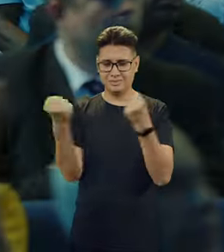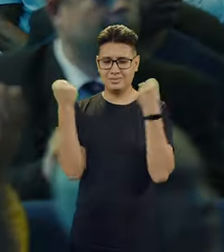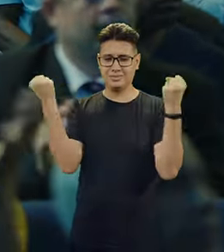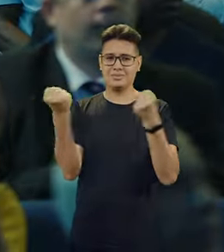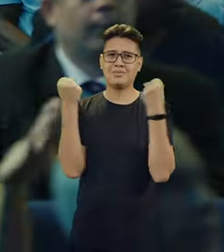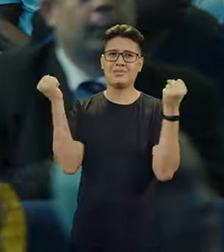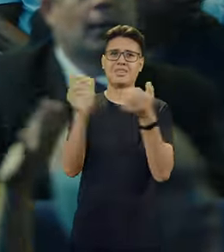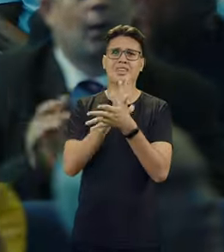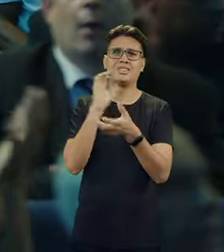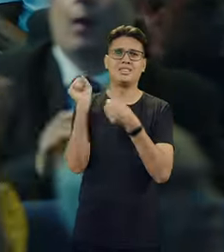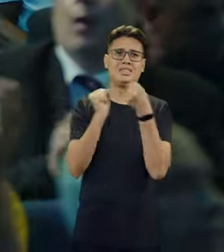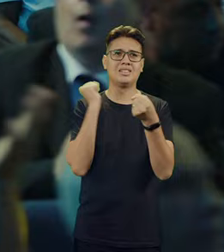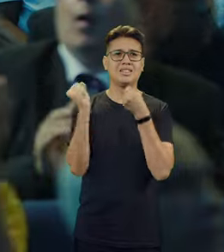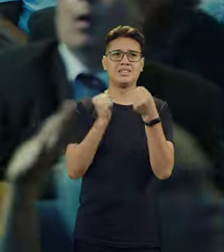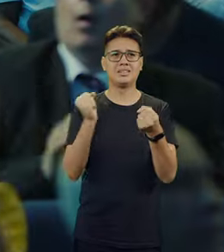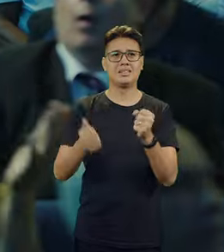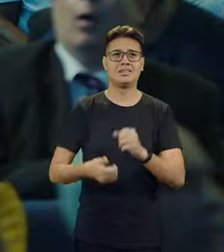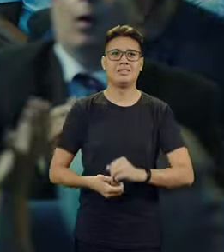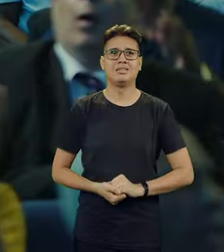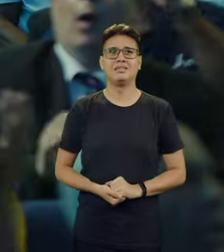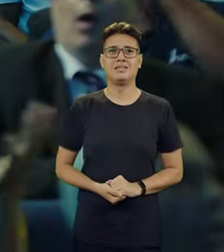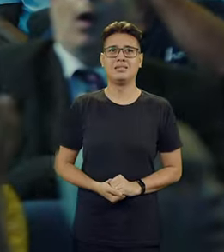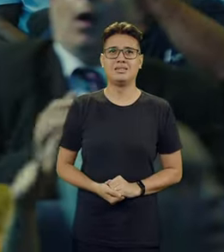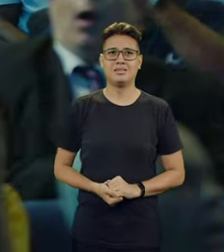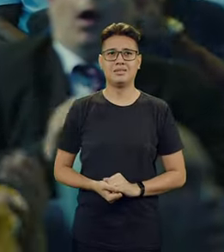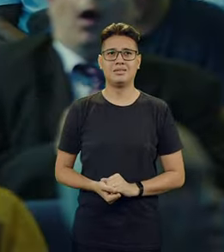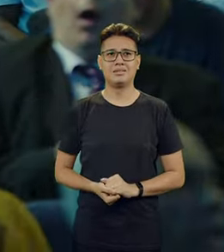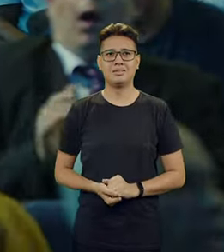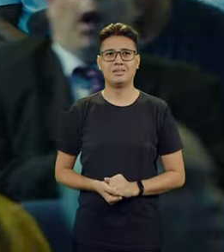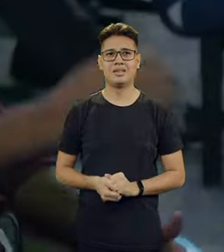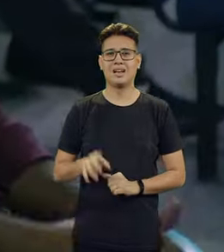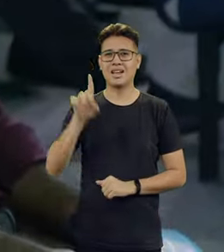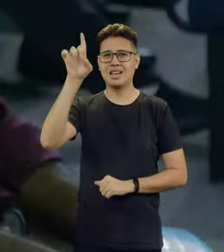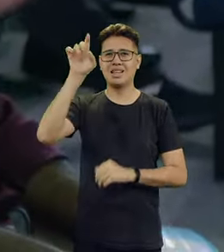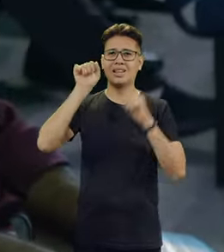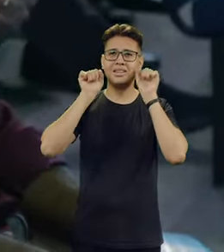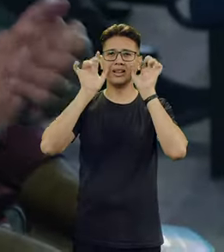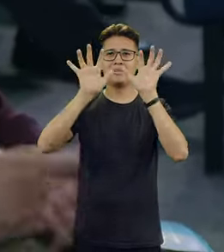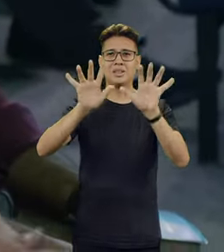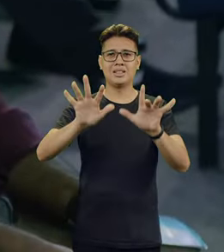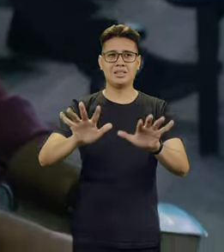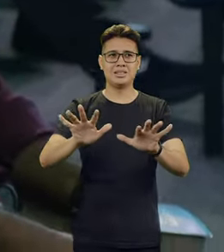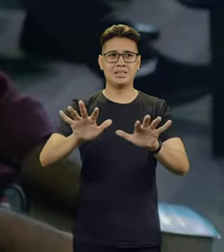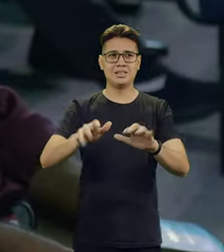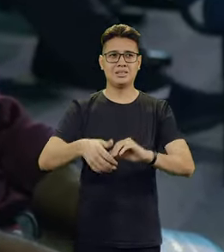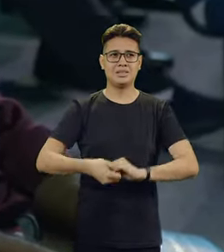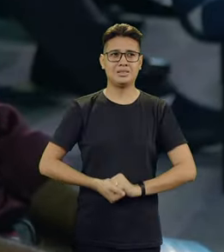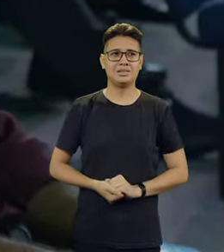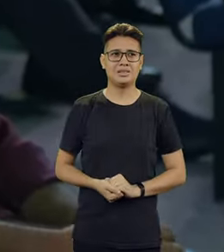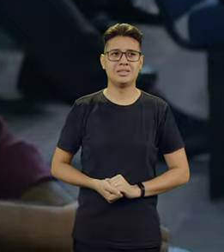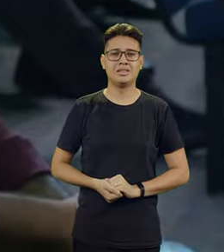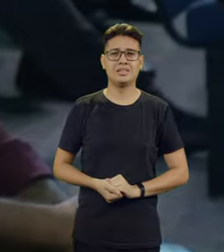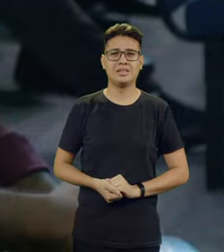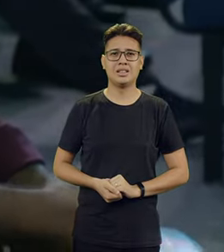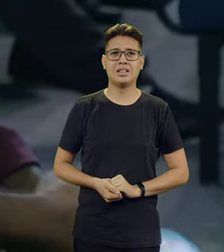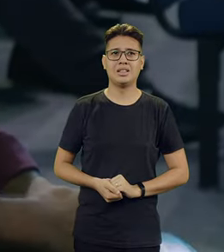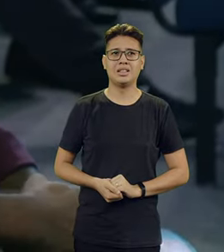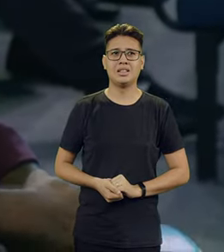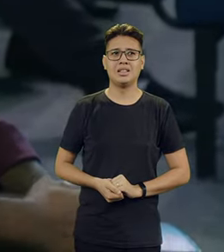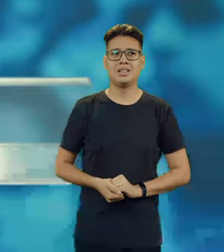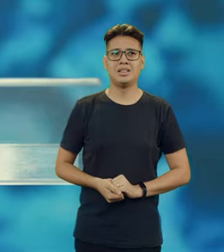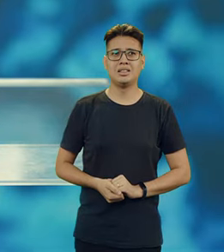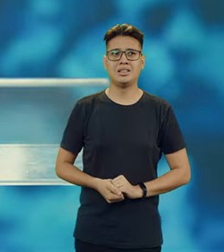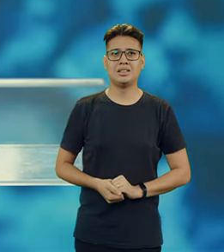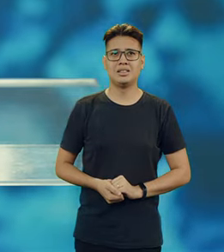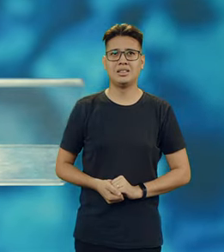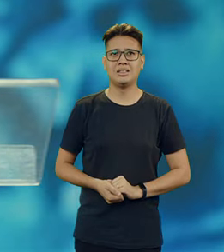xandarai, aleluia, glória a Deus. Que Deus lhe abençoe. Que a graça de nosso Senhor